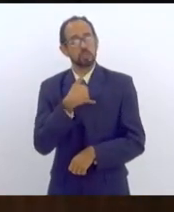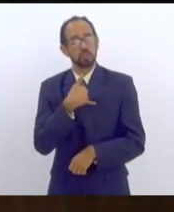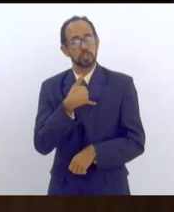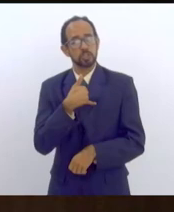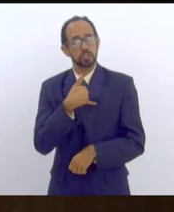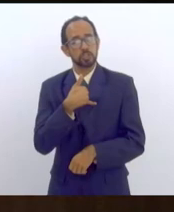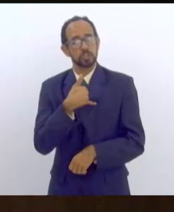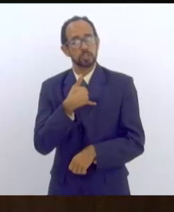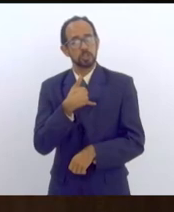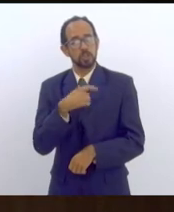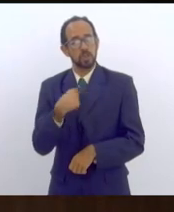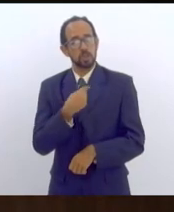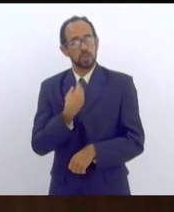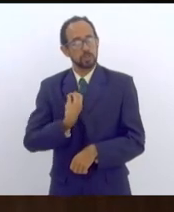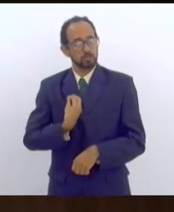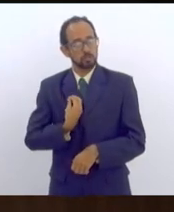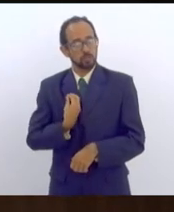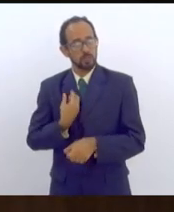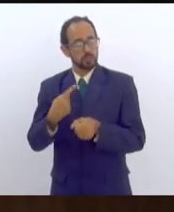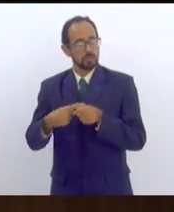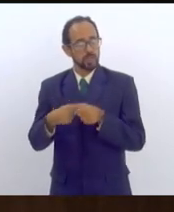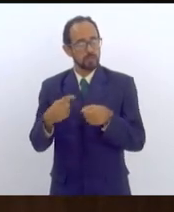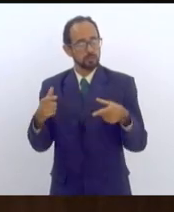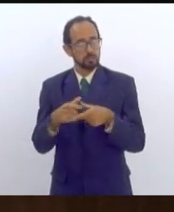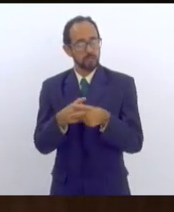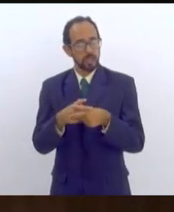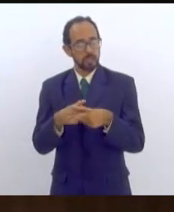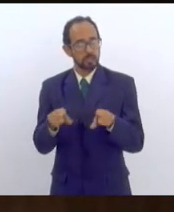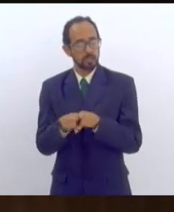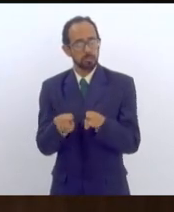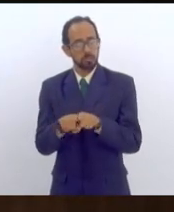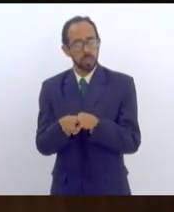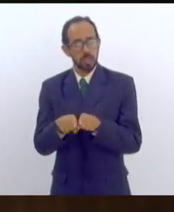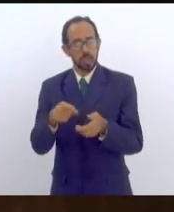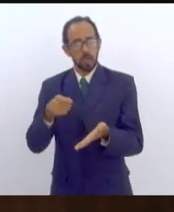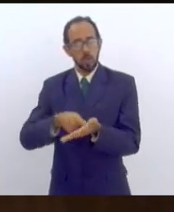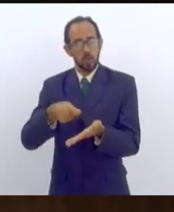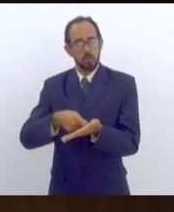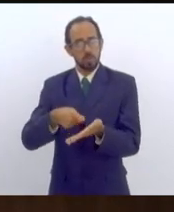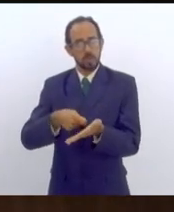esses problemas também em cidades menores. Cobrança de esgoto sem